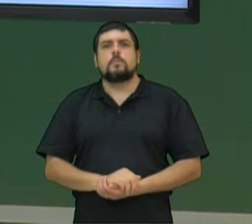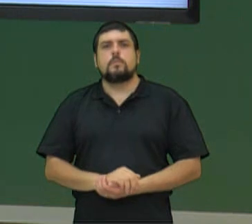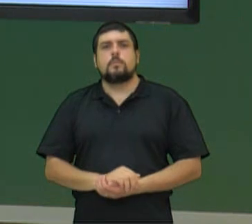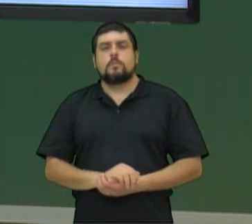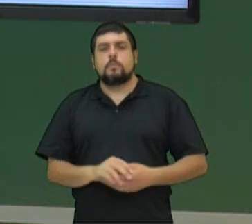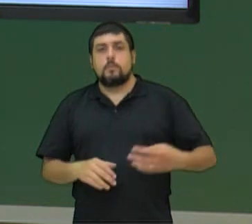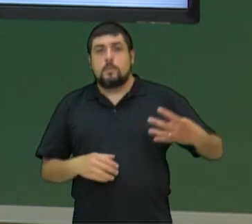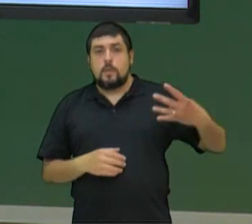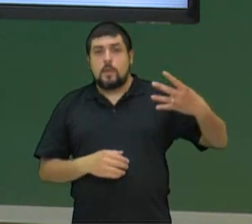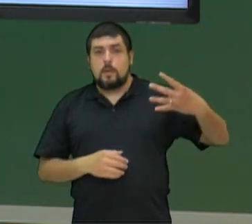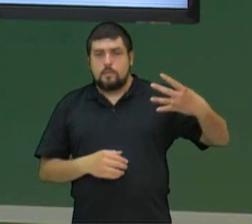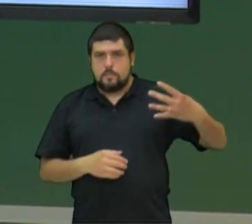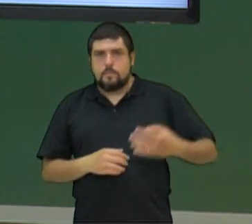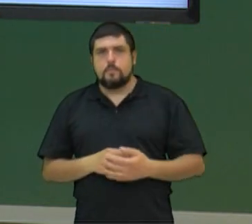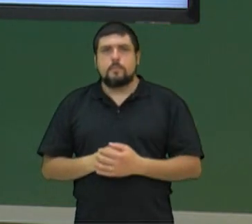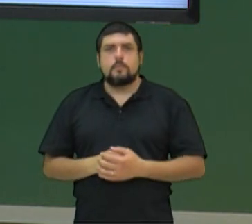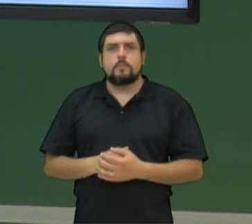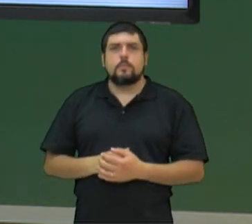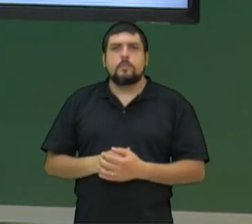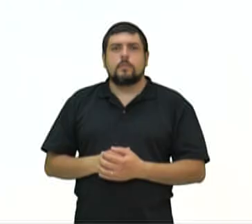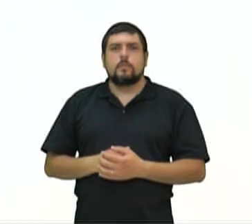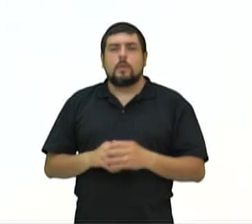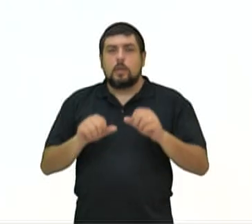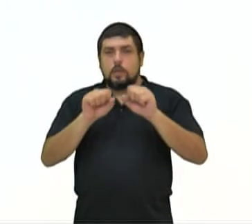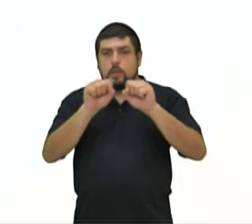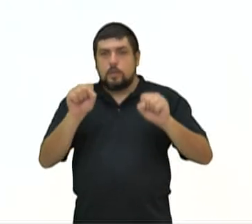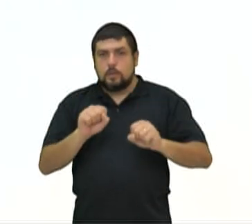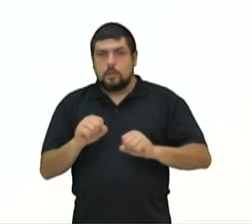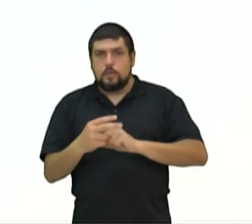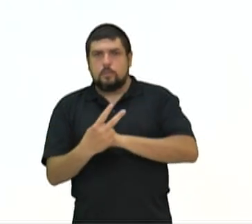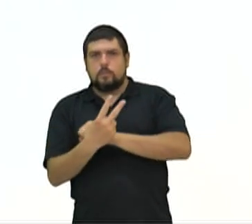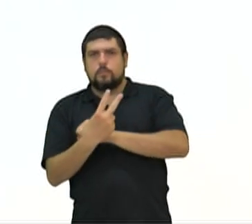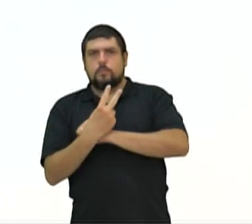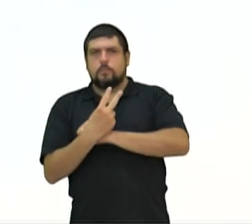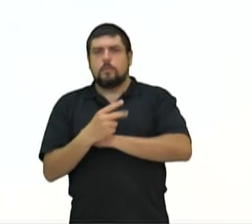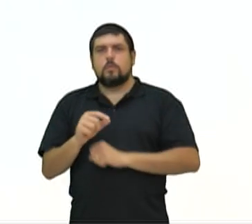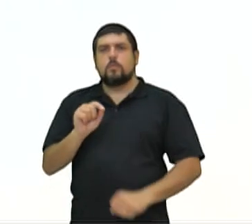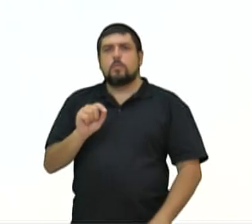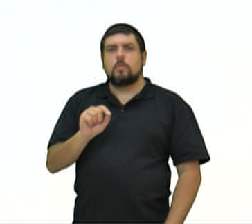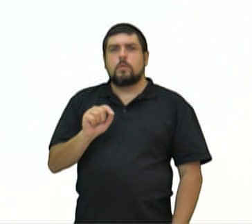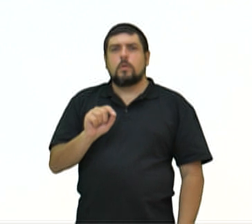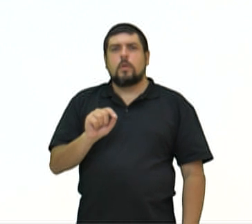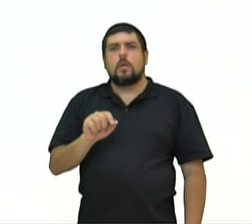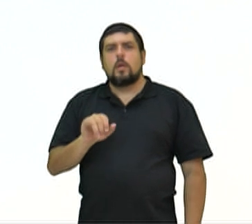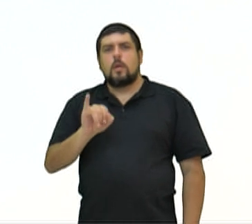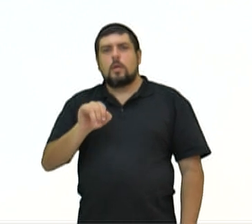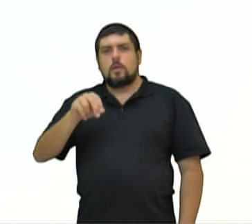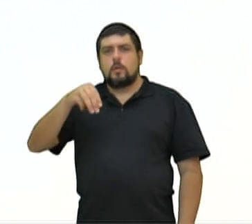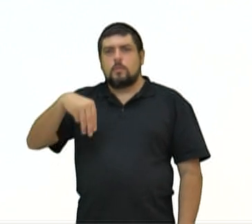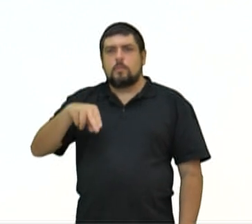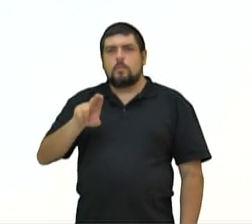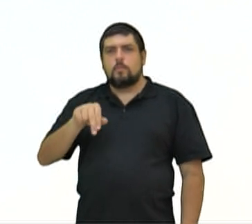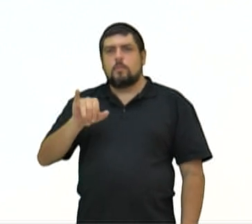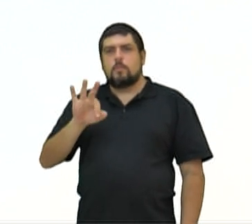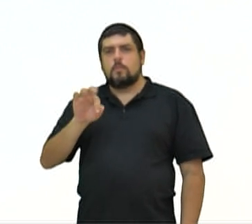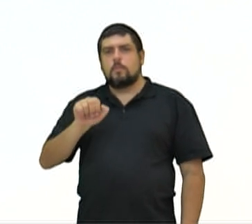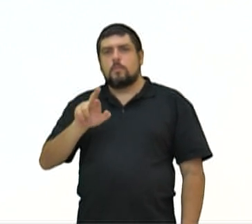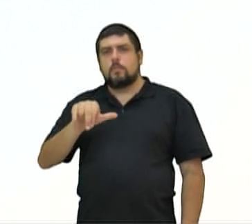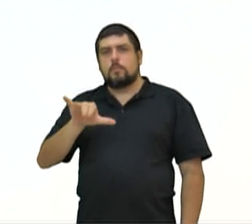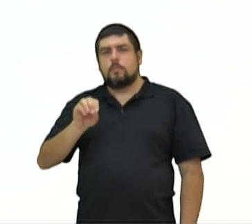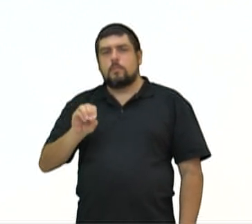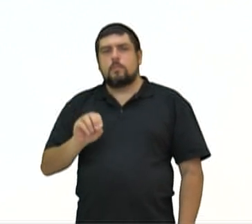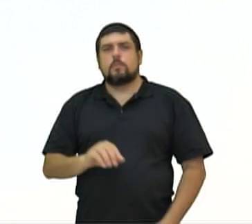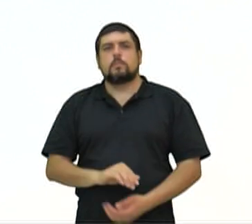vertical, a pergunta era sistema de defesa do nosso organismo, sistema imunitário.